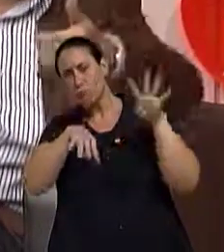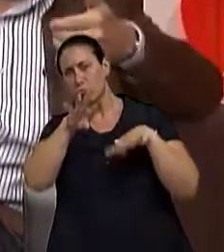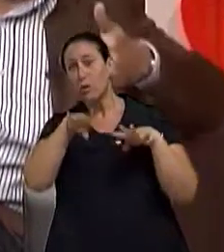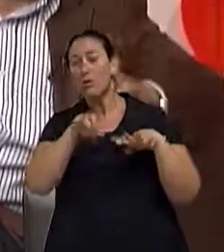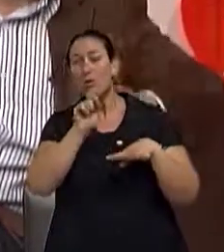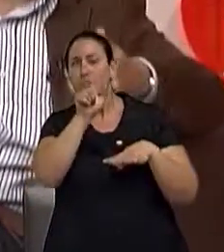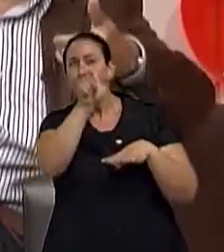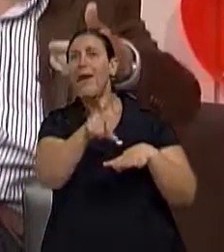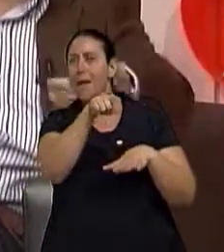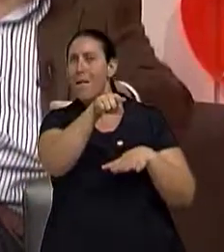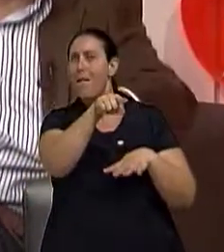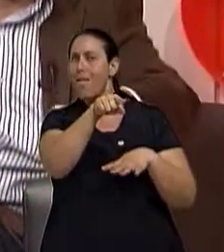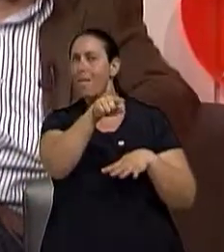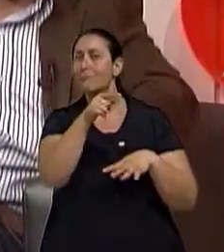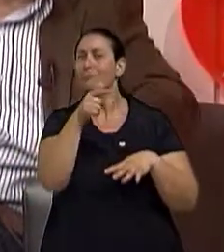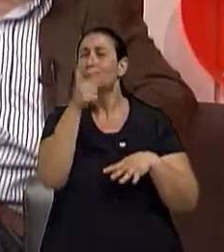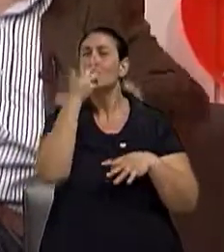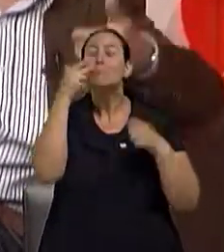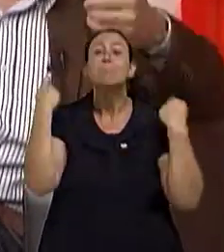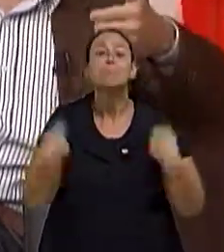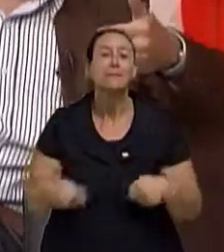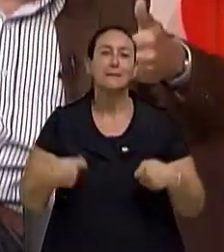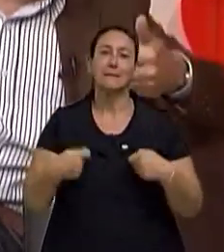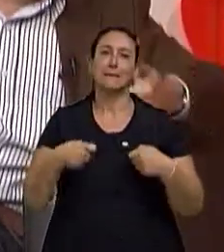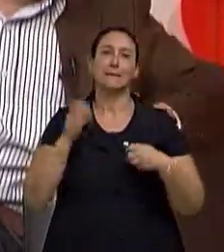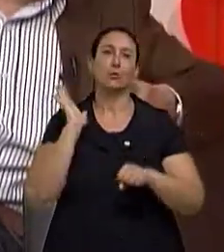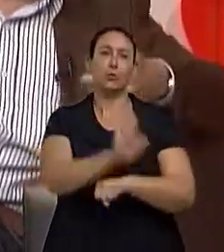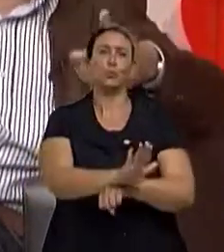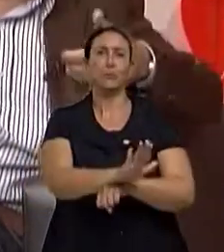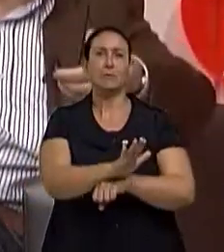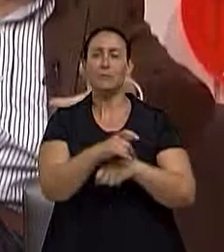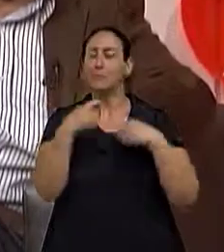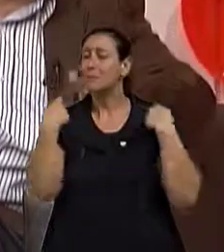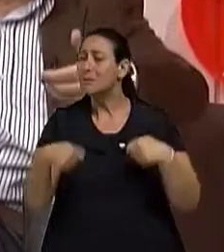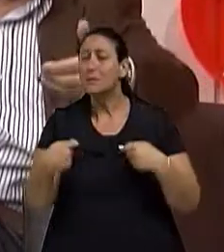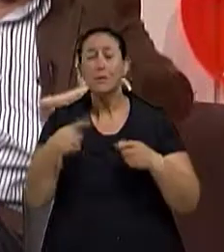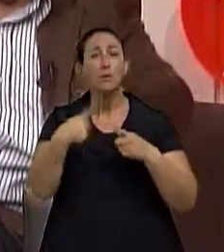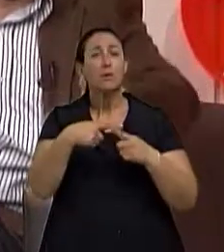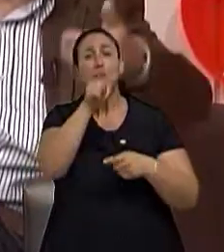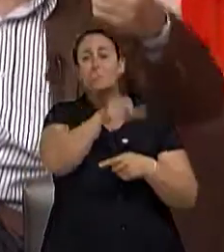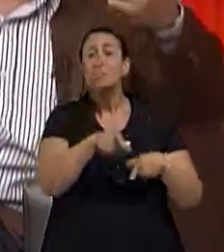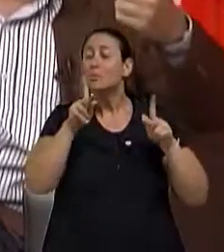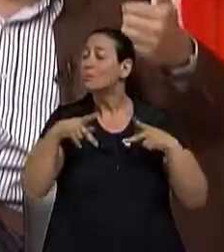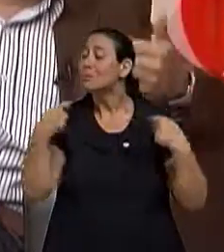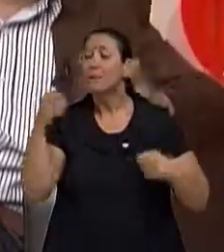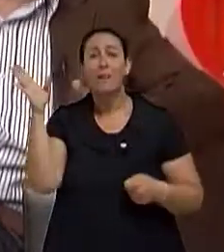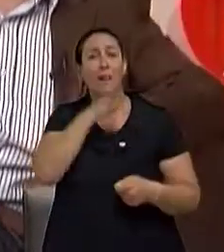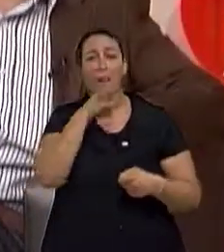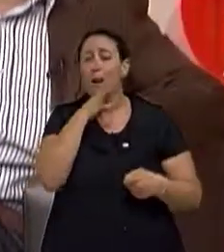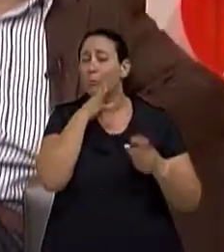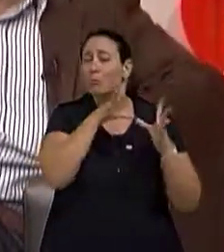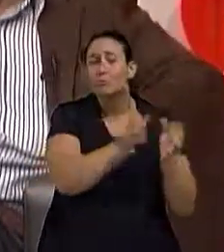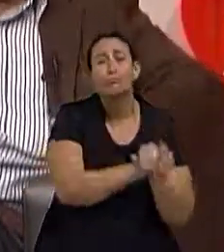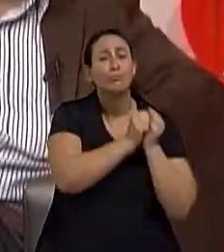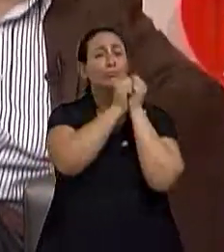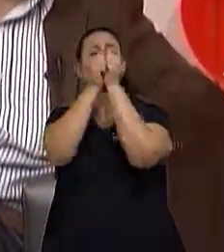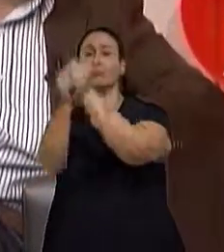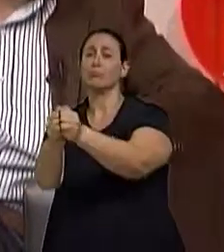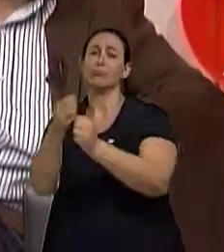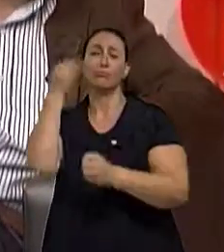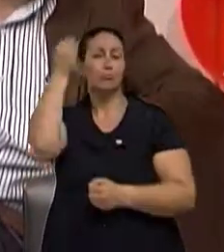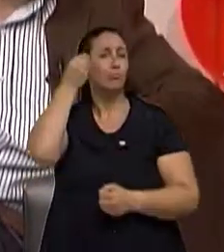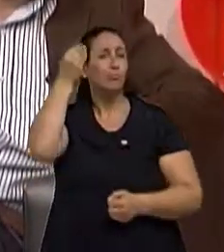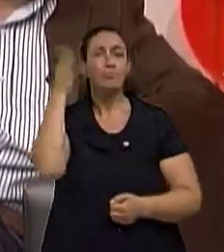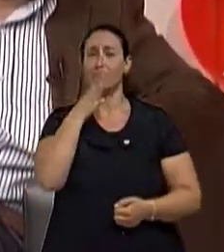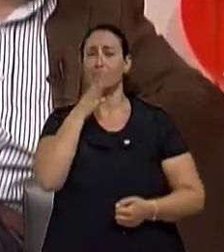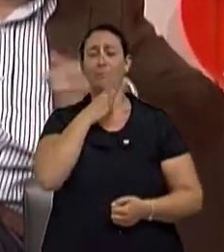ajuda. Ah, isto é uma sinalização de que essa pessoa necessita ser levada para um atendimento para poder entender o que está se